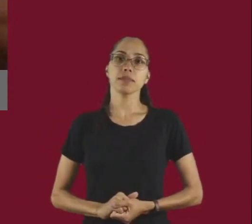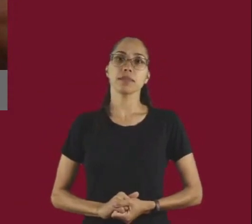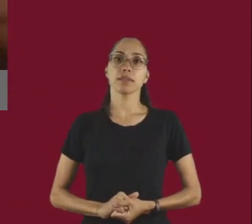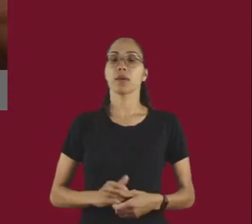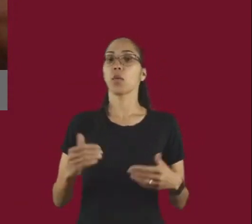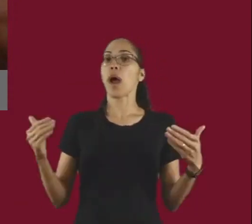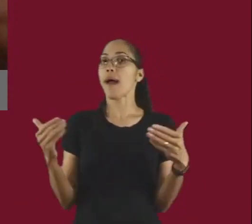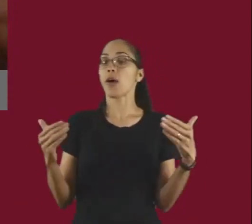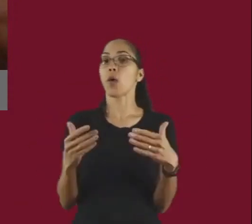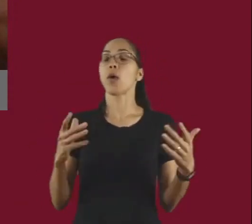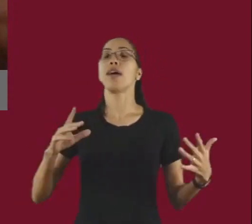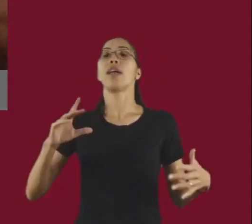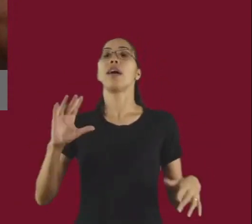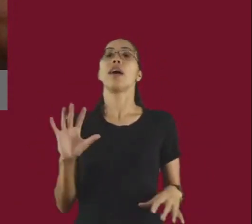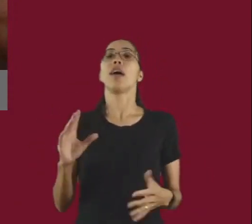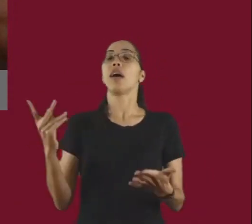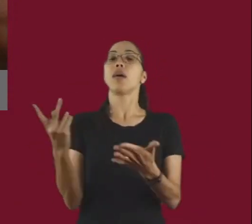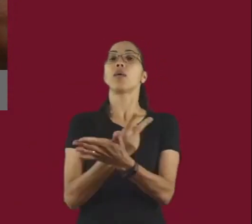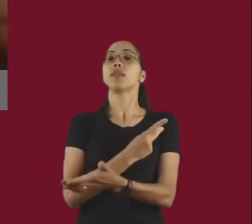agora